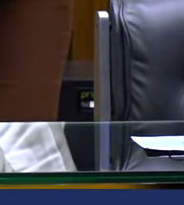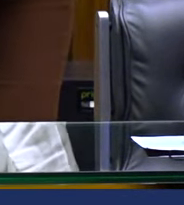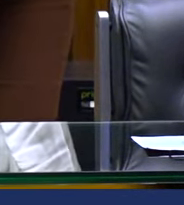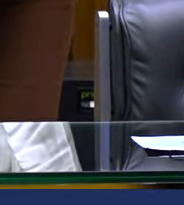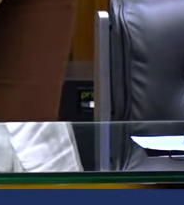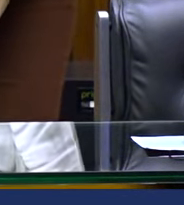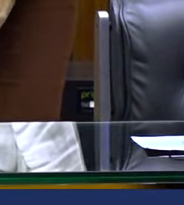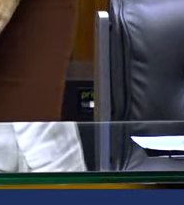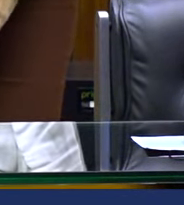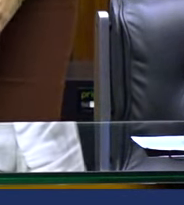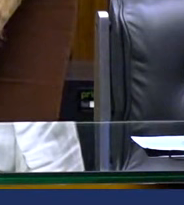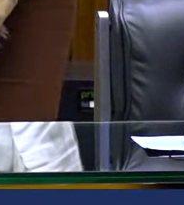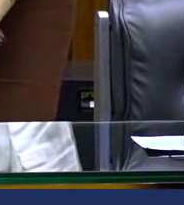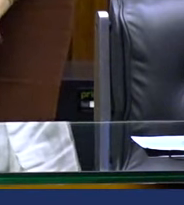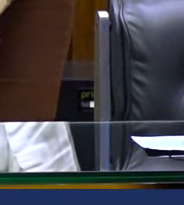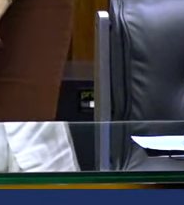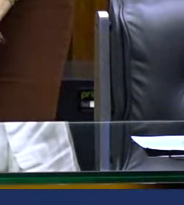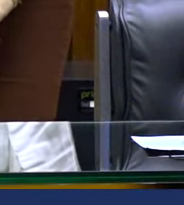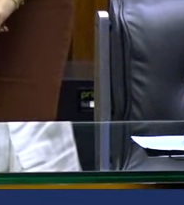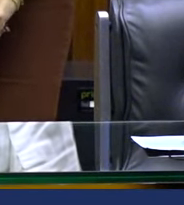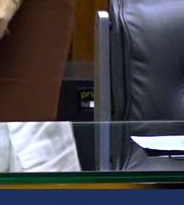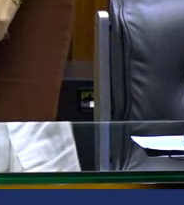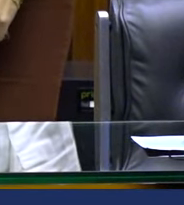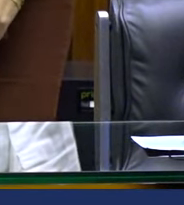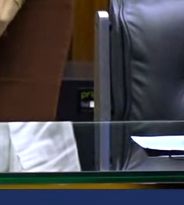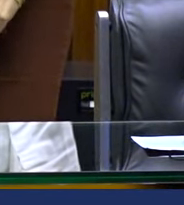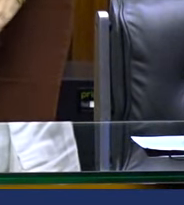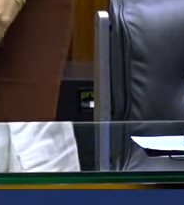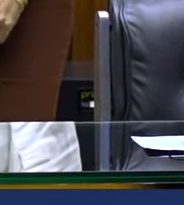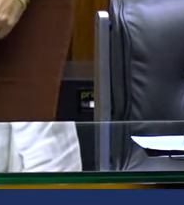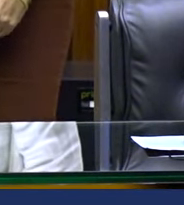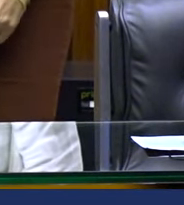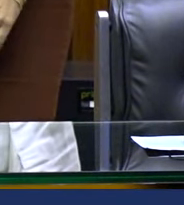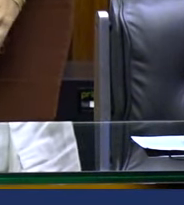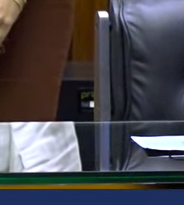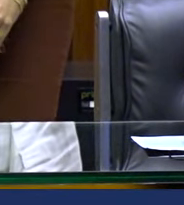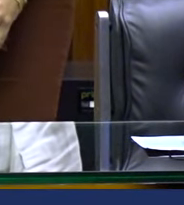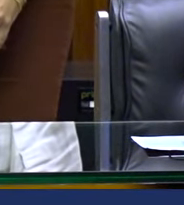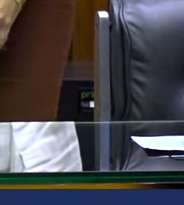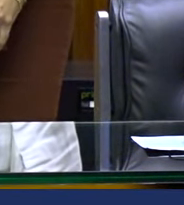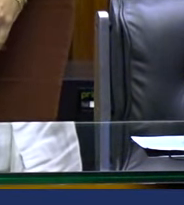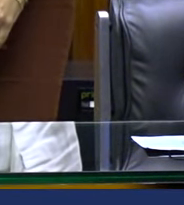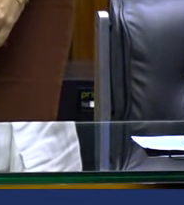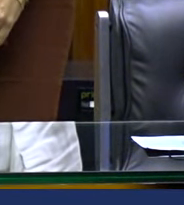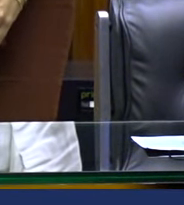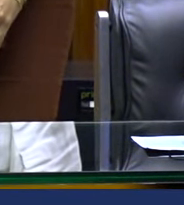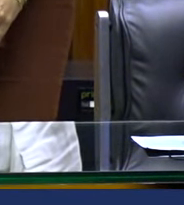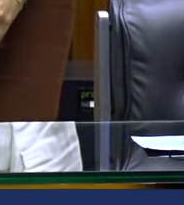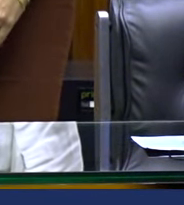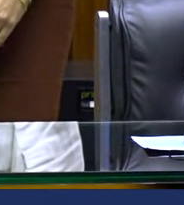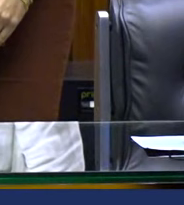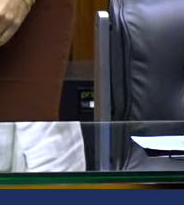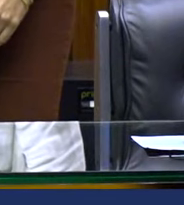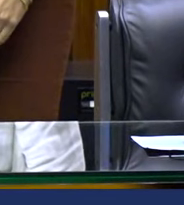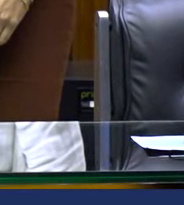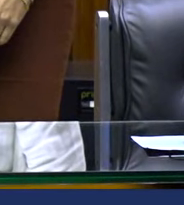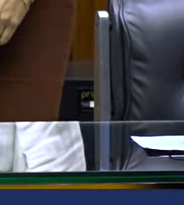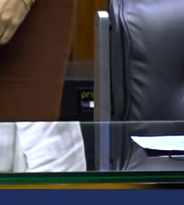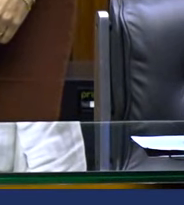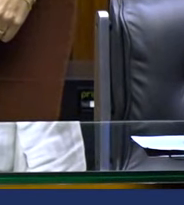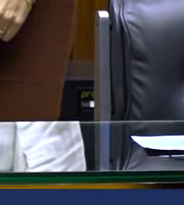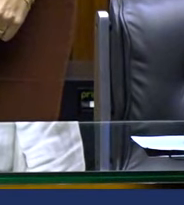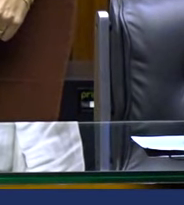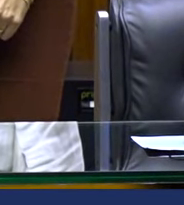no Brasil, na sua soberania e na nossa caminhada em busca de construirmos aqui um processo